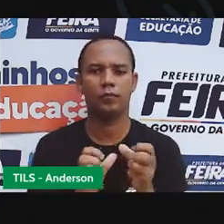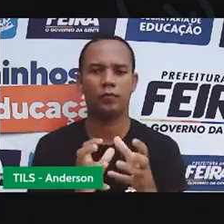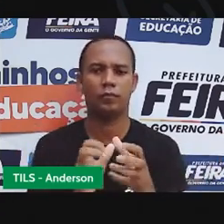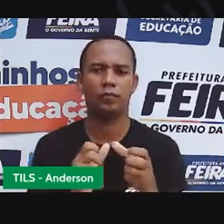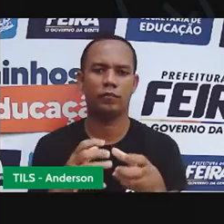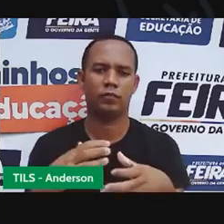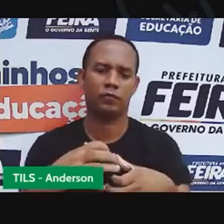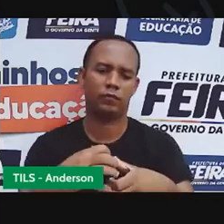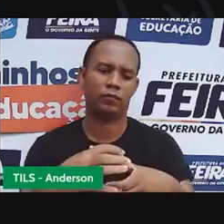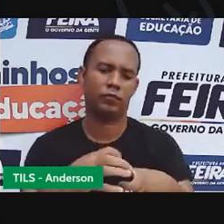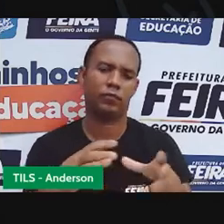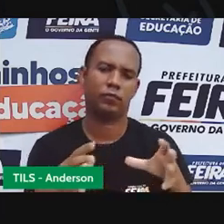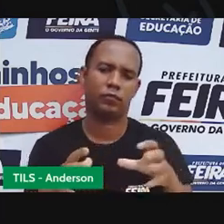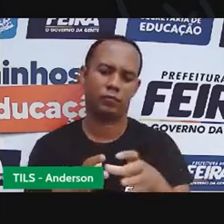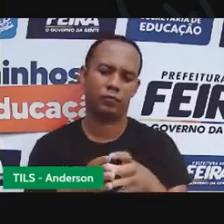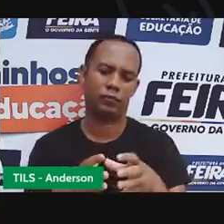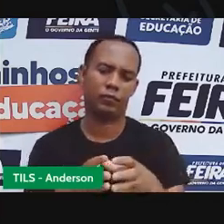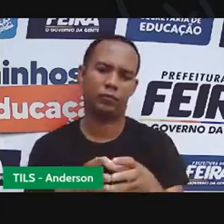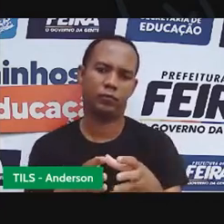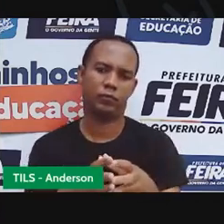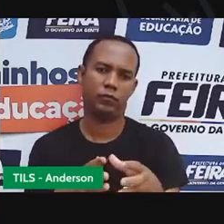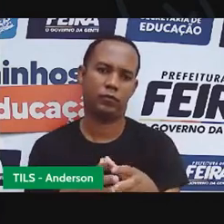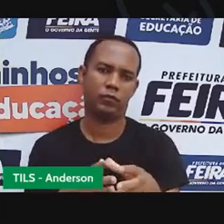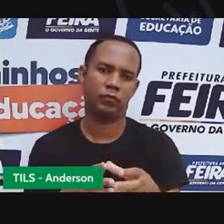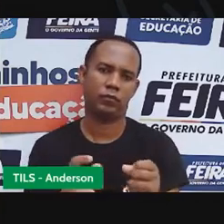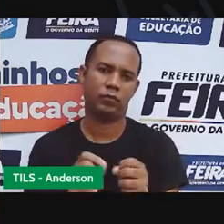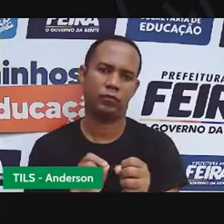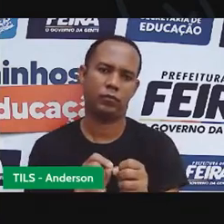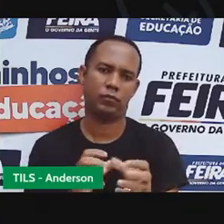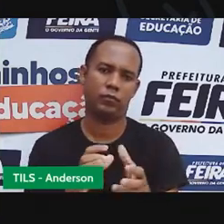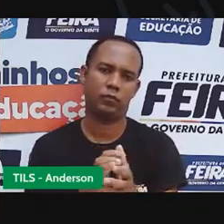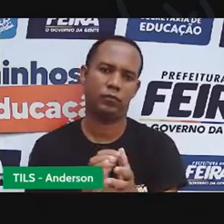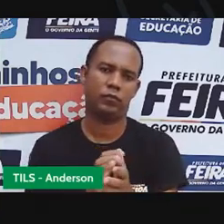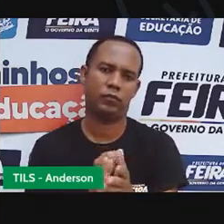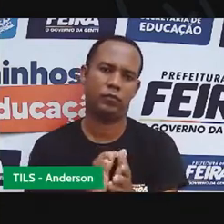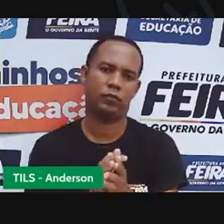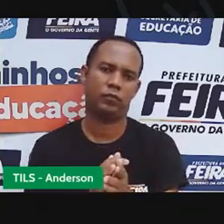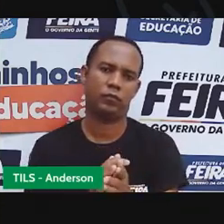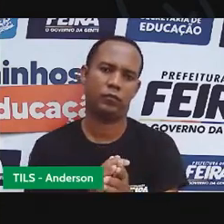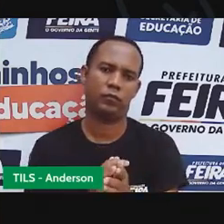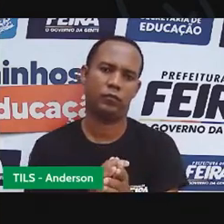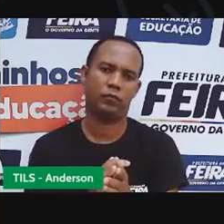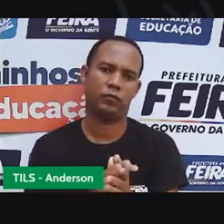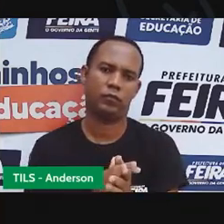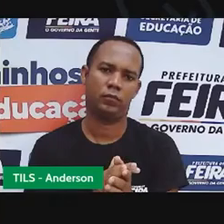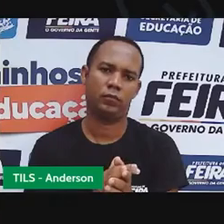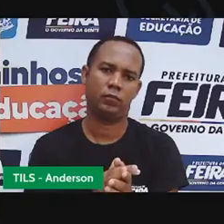e vamos amassar. Vamos fazer uma bola com uma folha do jornal.